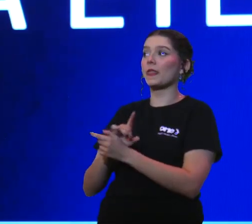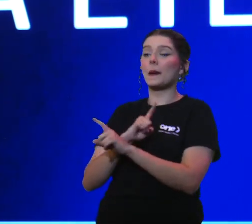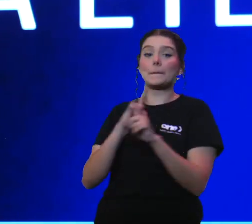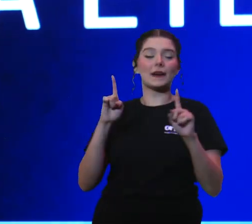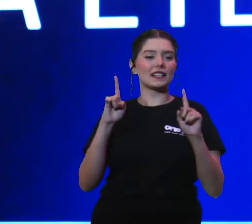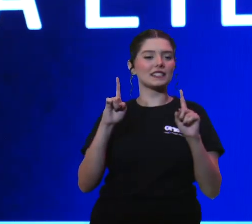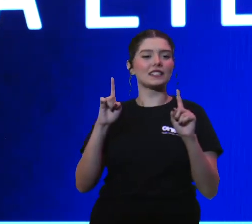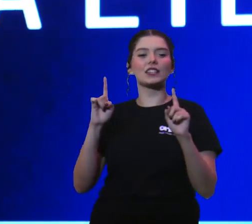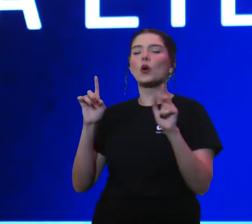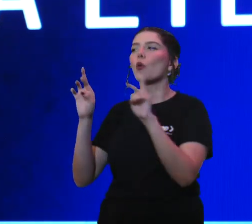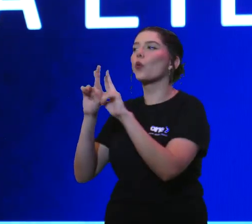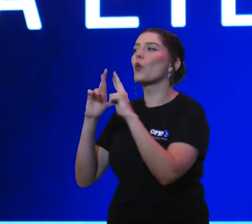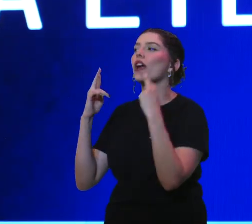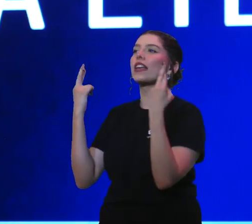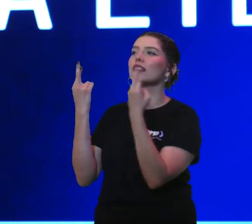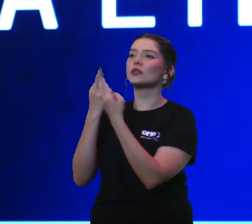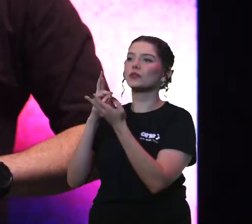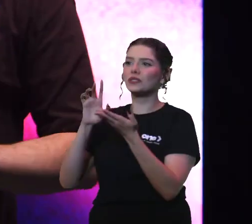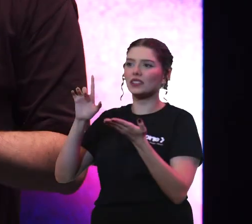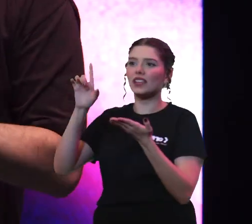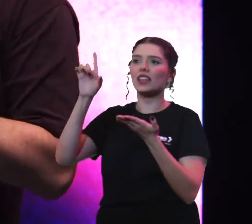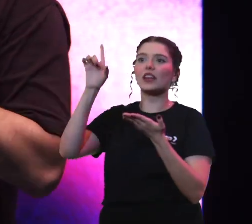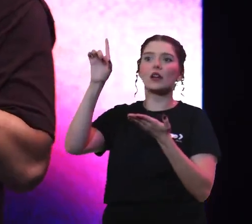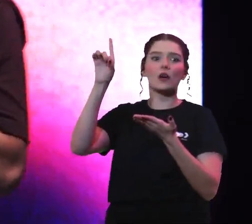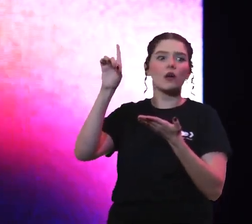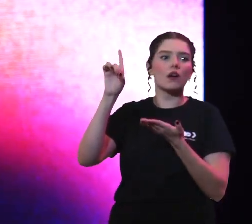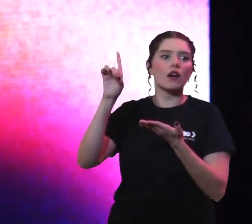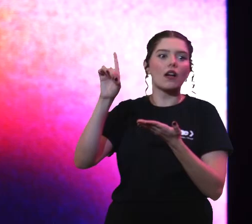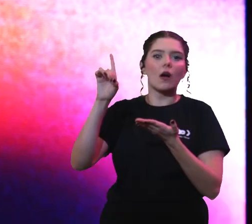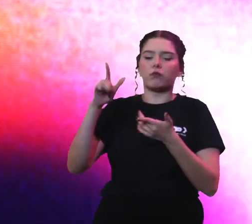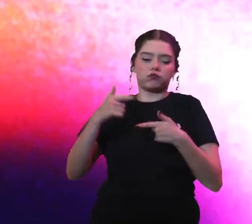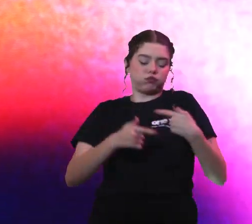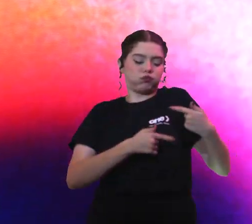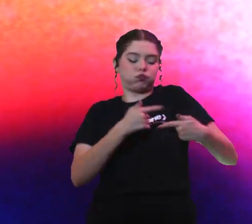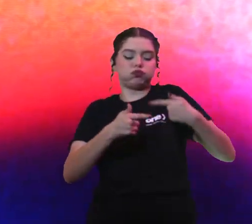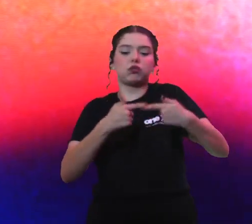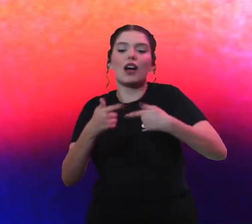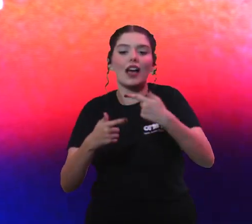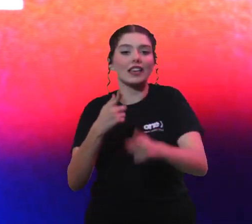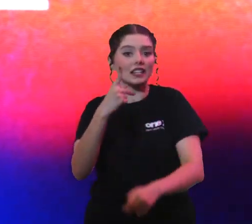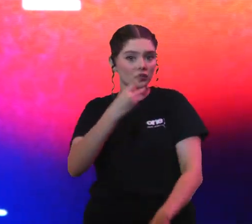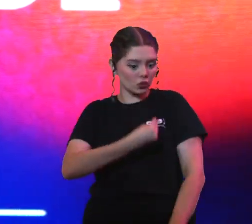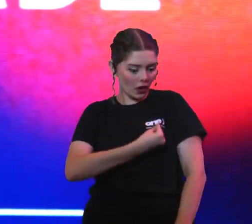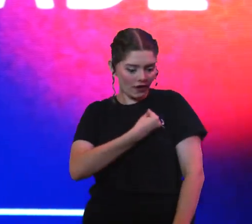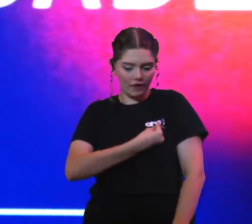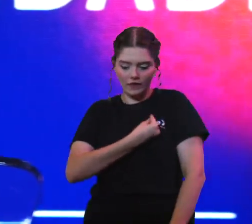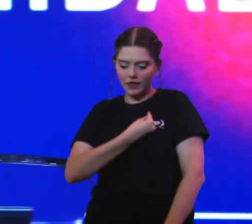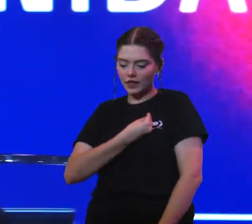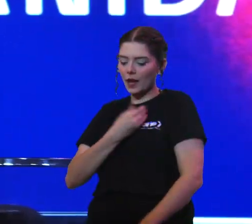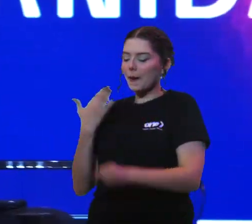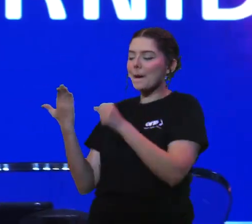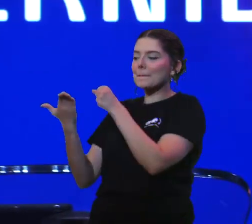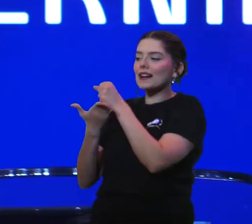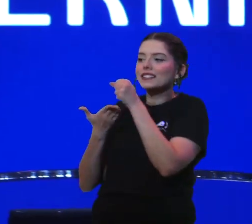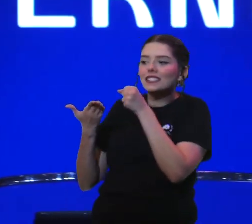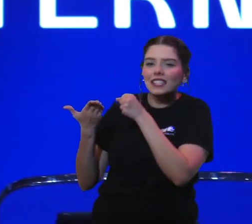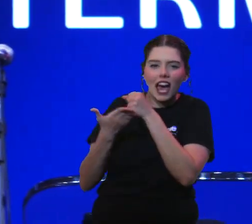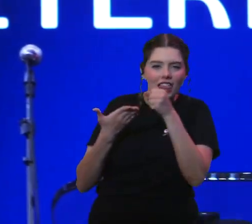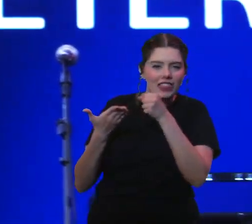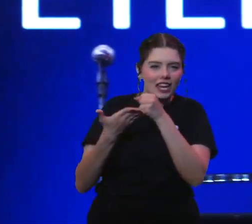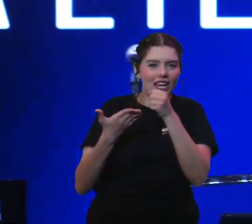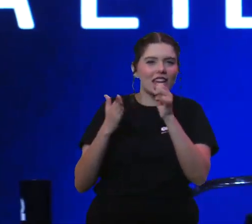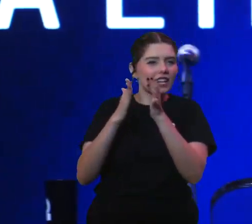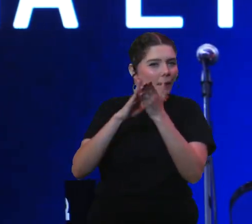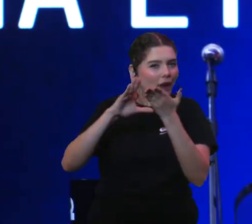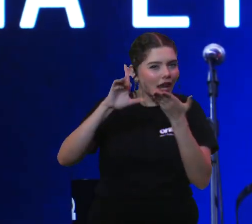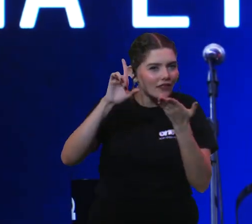do que uma única geração. E por isso é que quando você constrói a tua vida nos alicerces corretos, usando os materiais